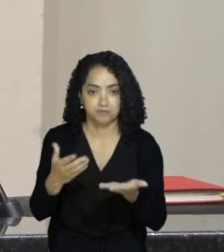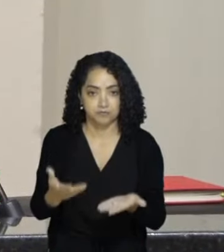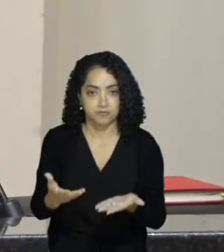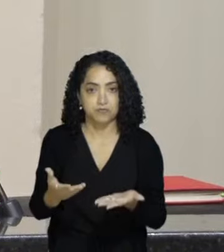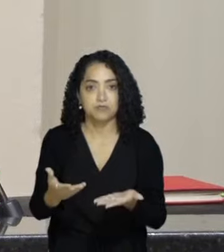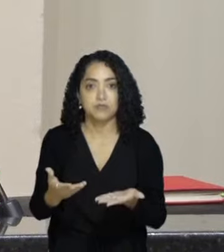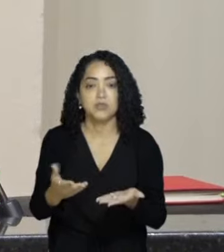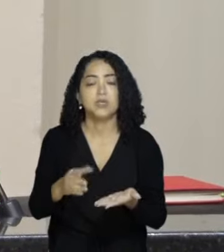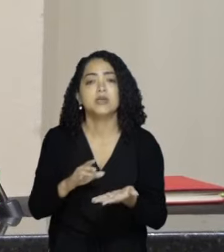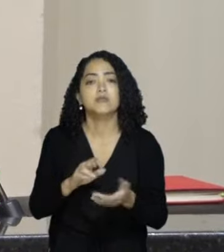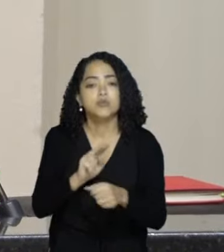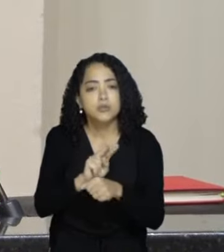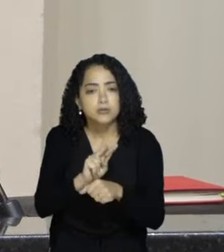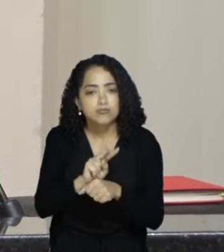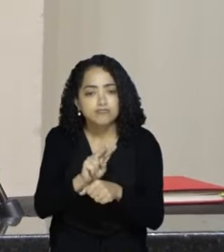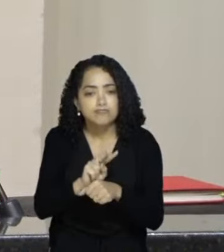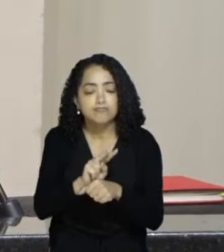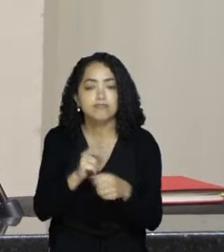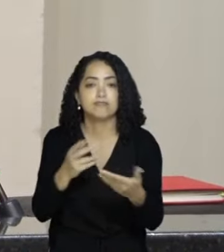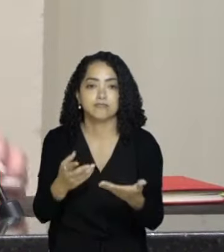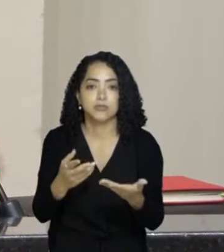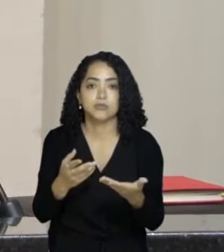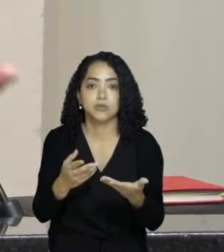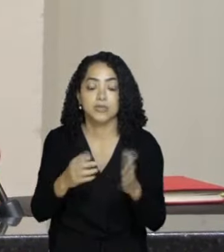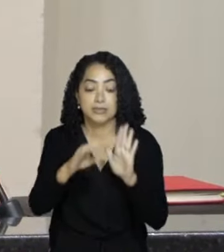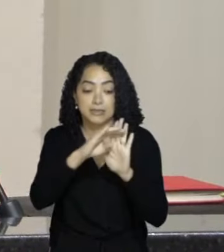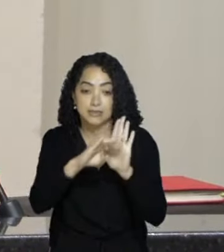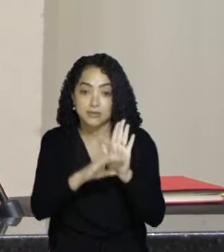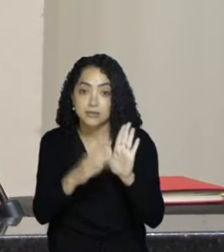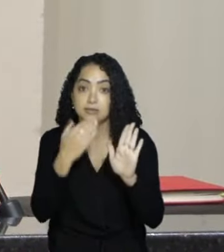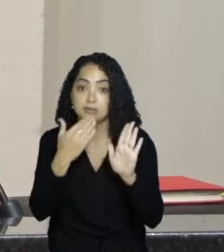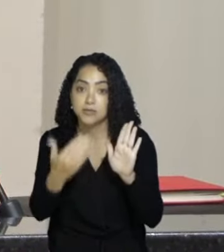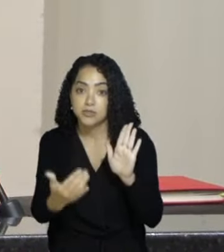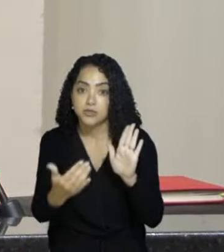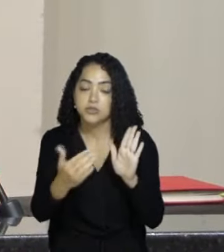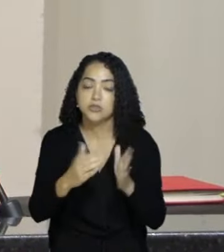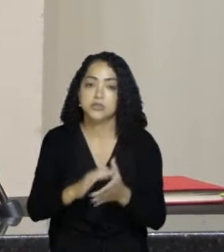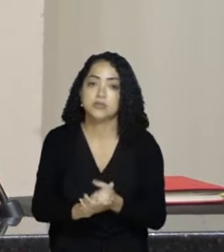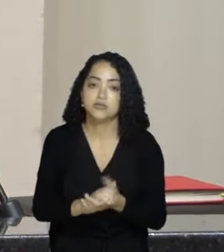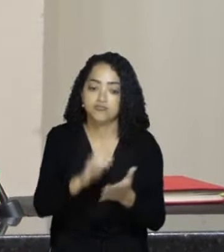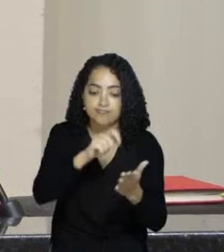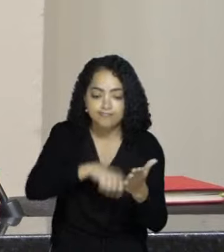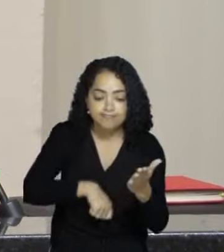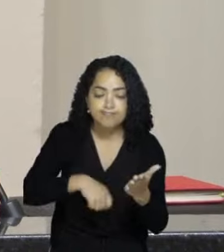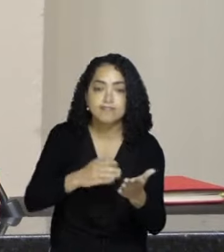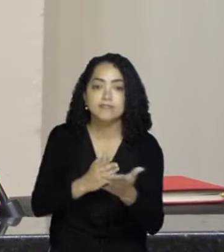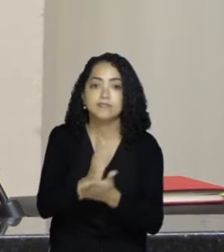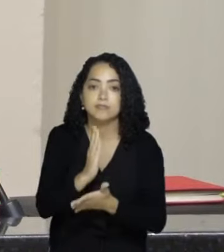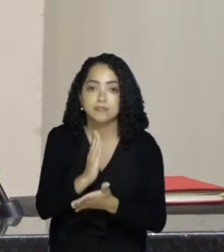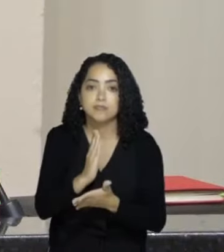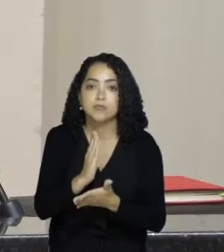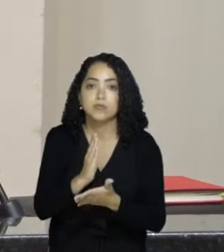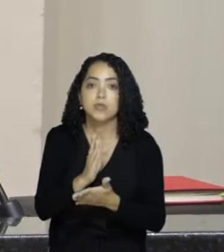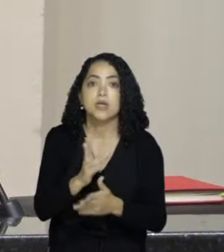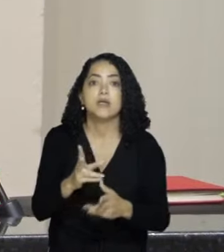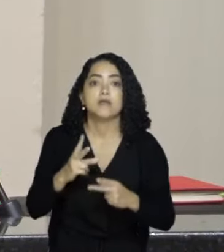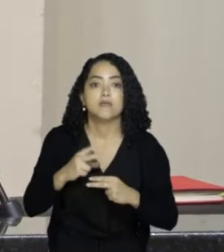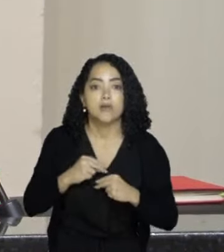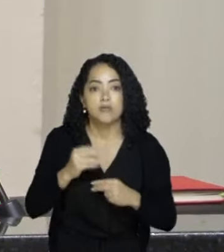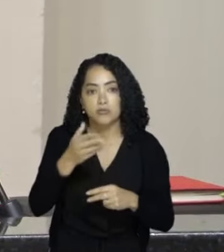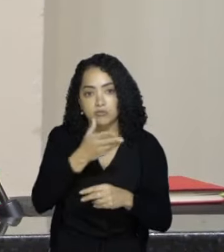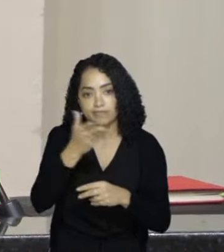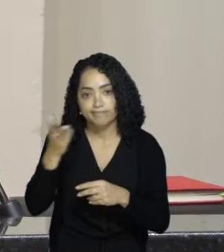com tanto carinho dessa pauta e ter arbitrado a sua caneta em favor de quem merece. O reconhecimento